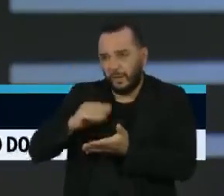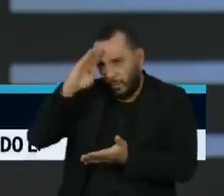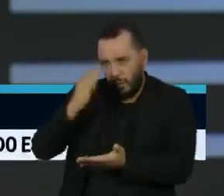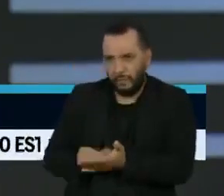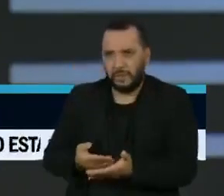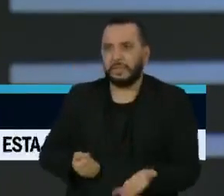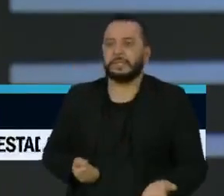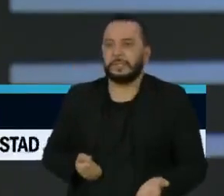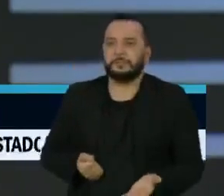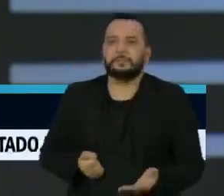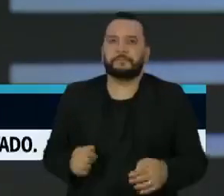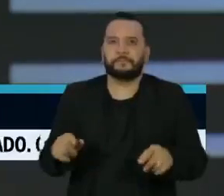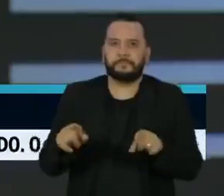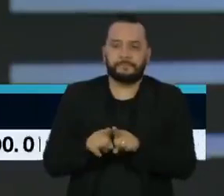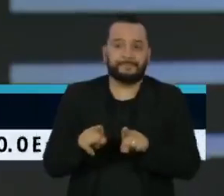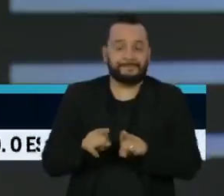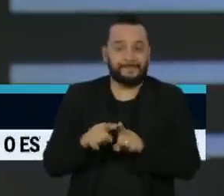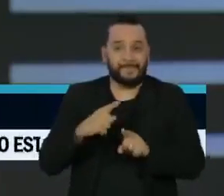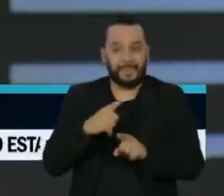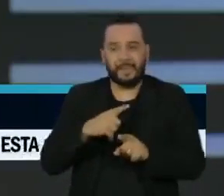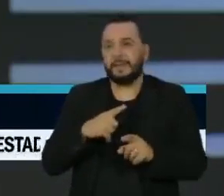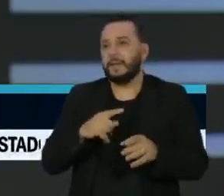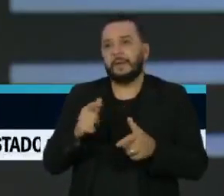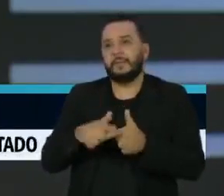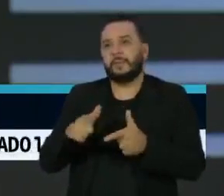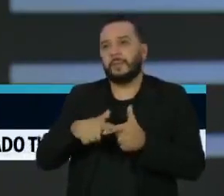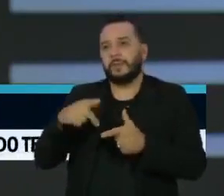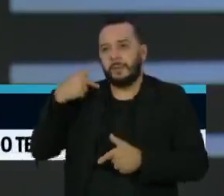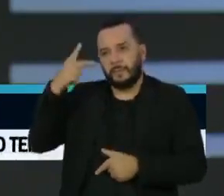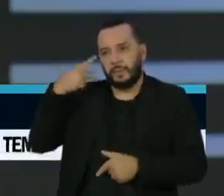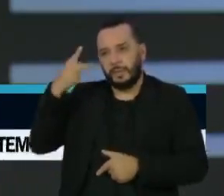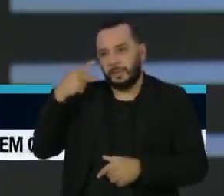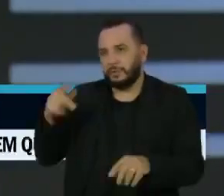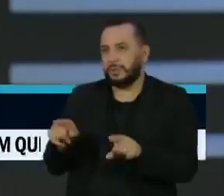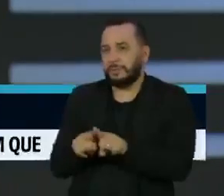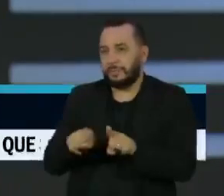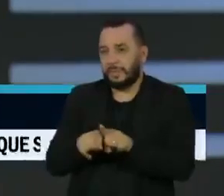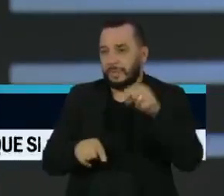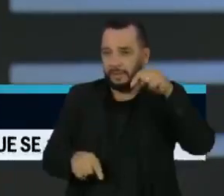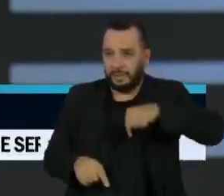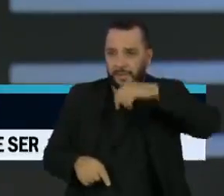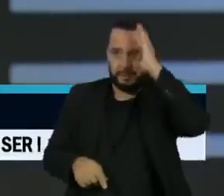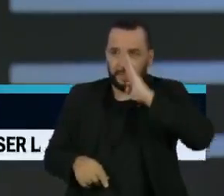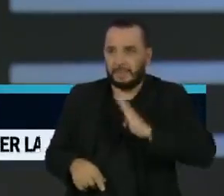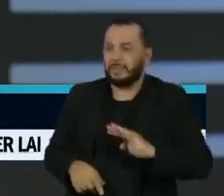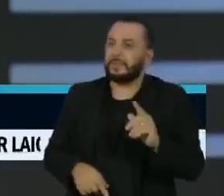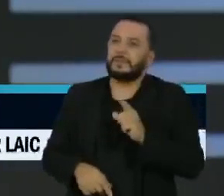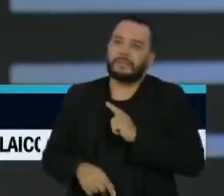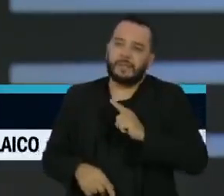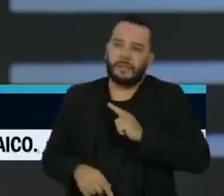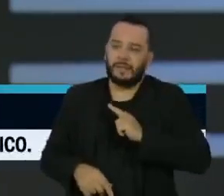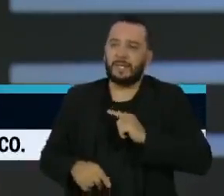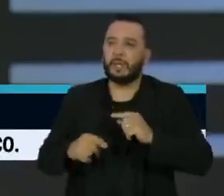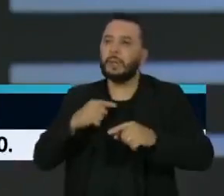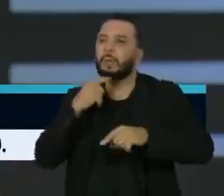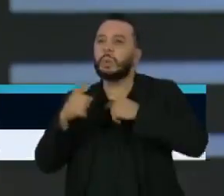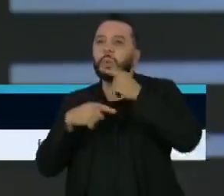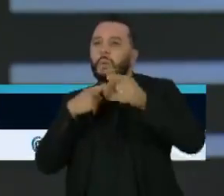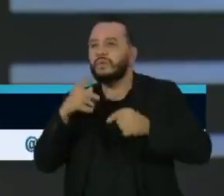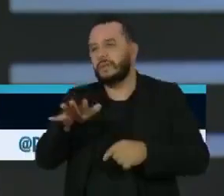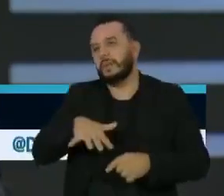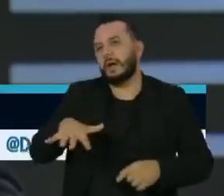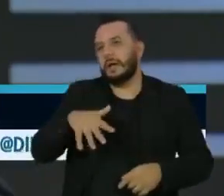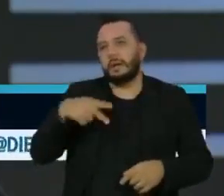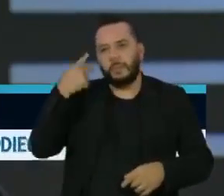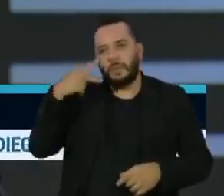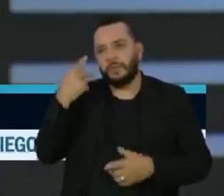ver com a o risco político propriamente dito ou seja nós temos do país um uma incerteza com